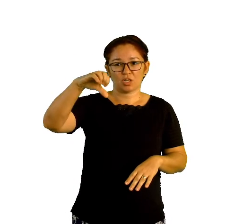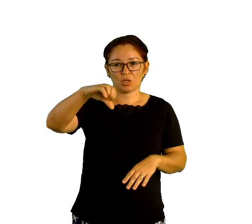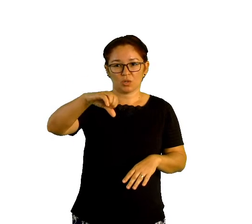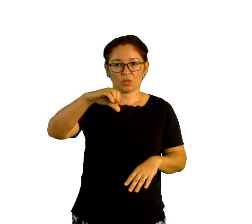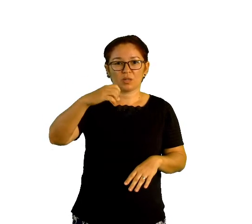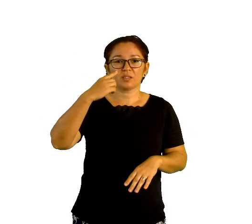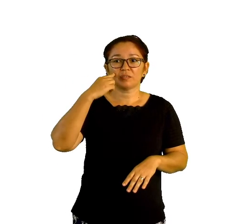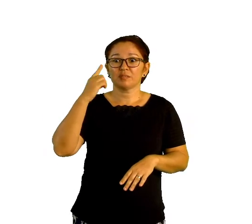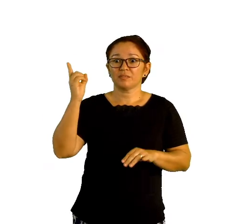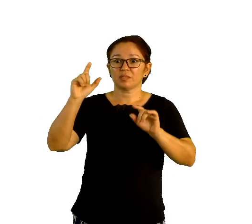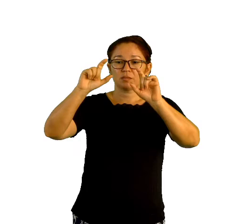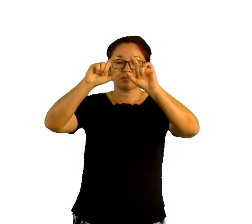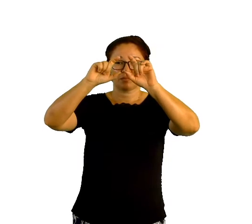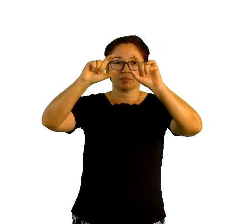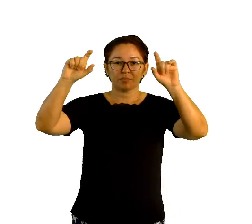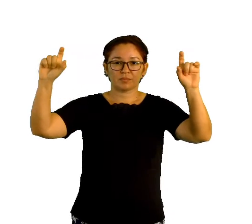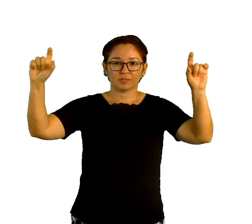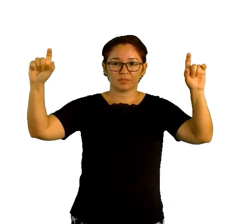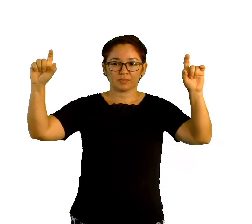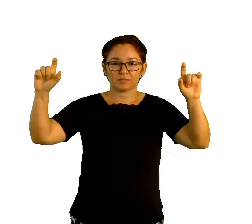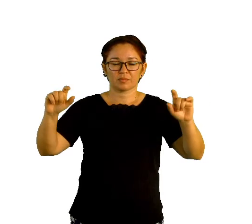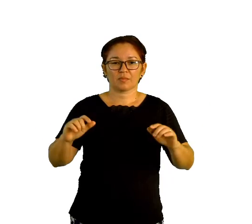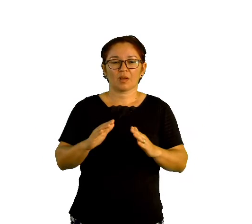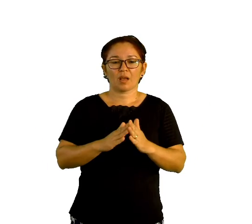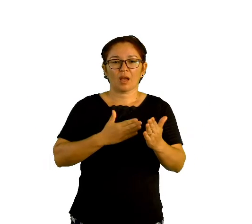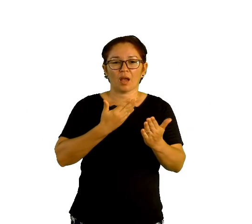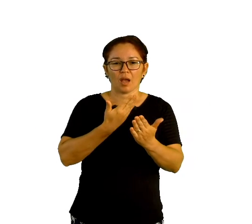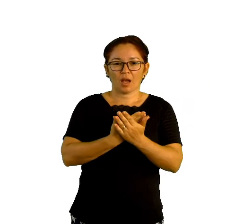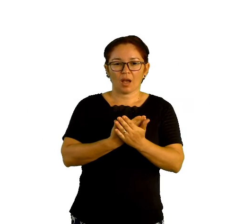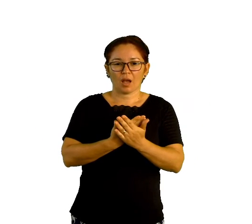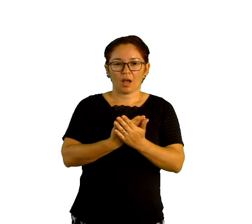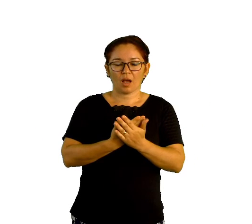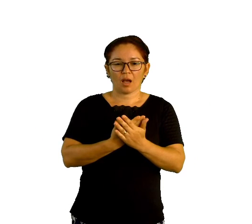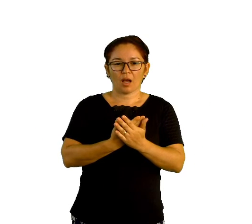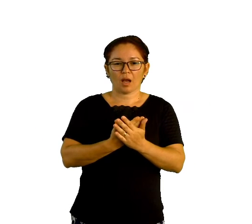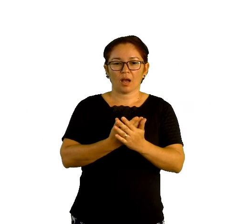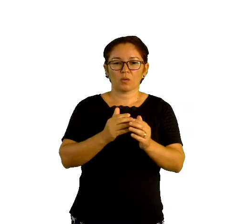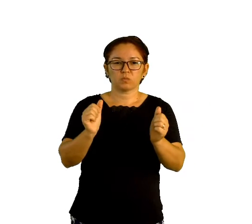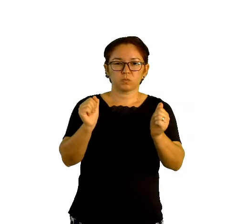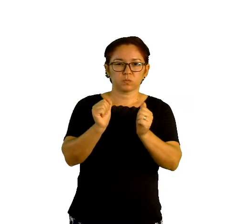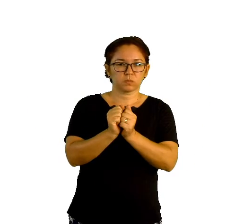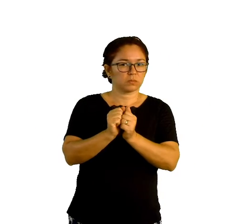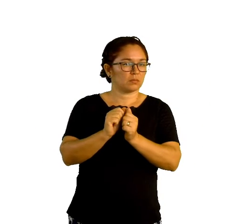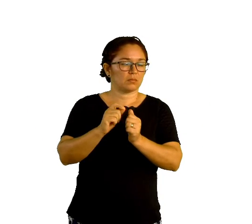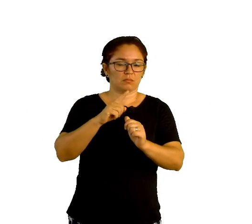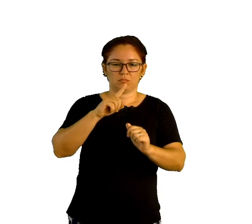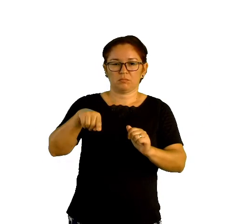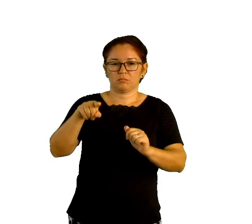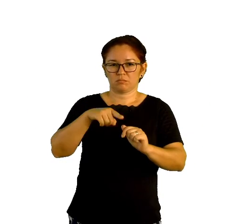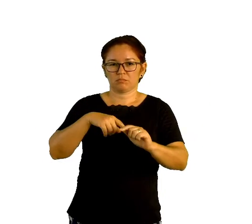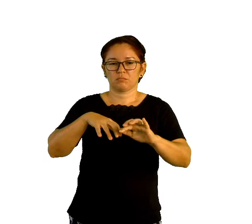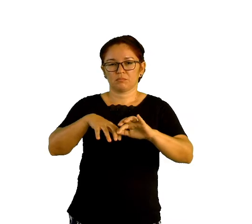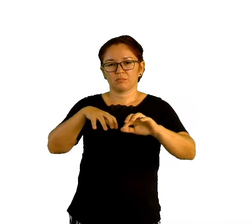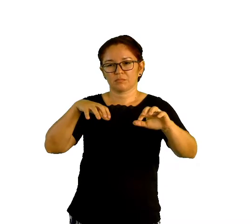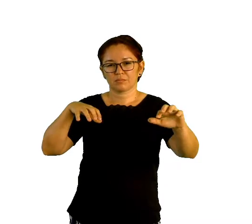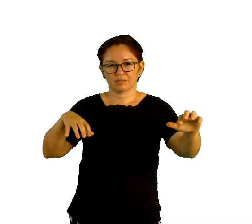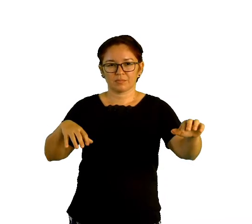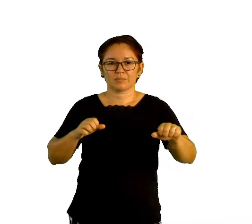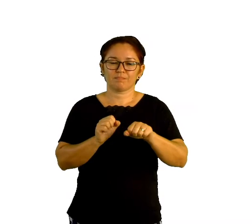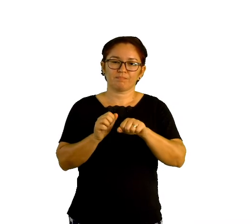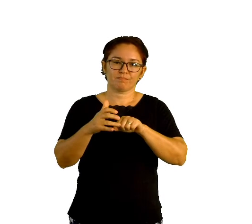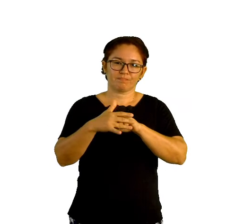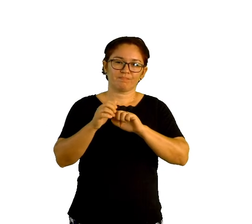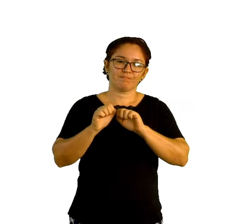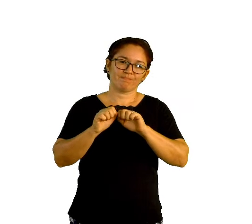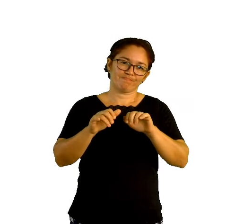da notícia. As aulas presenciais estão suspensas desde março por causa da pandemia e não tem